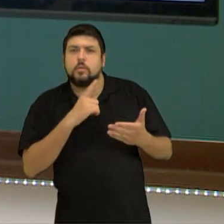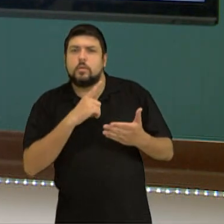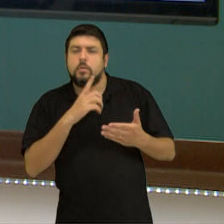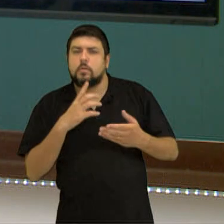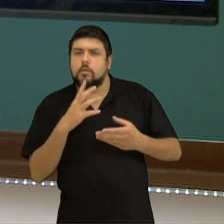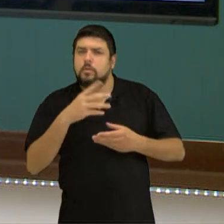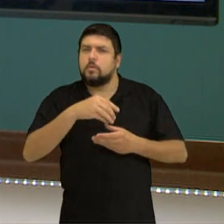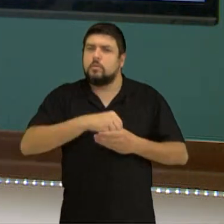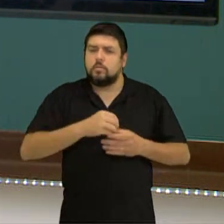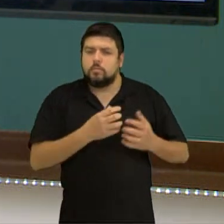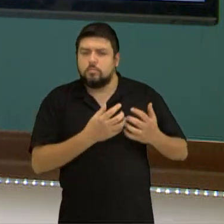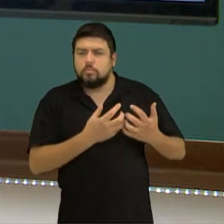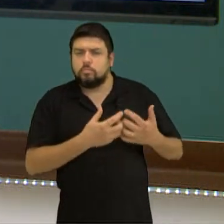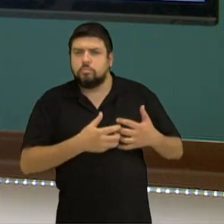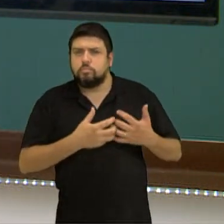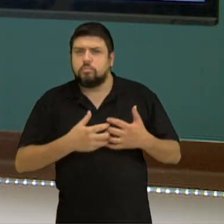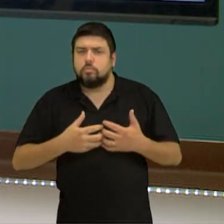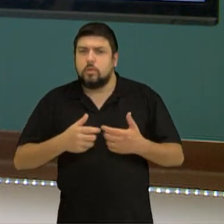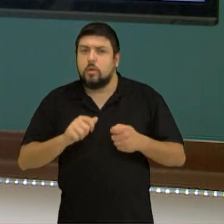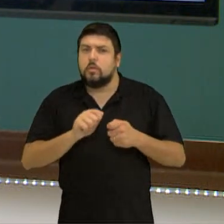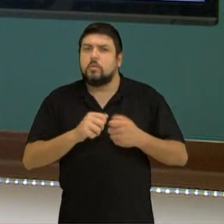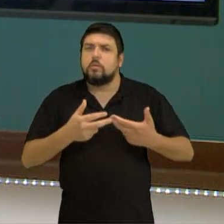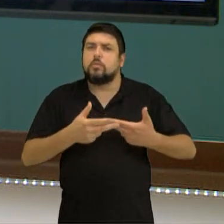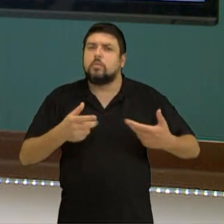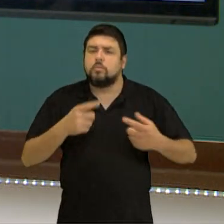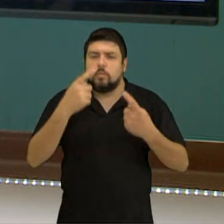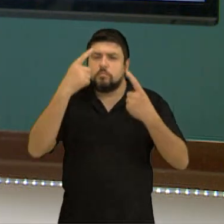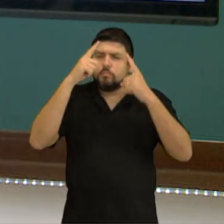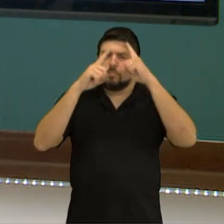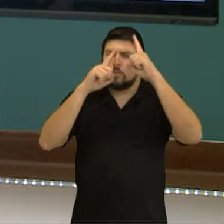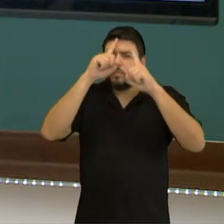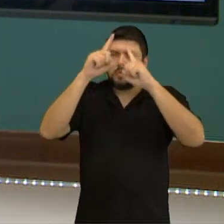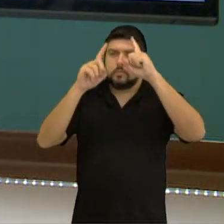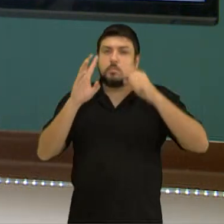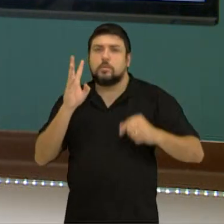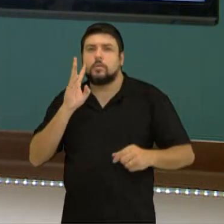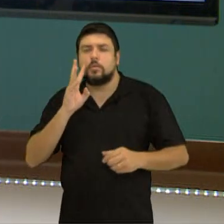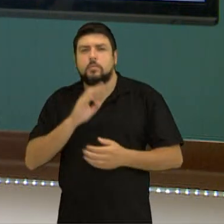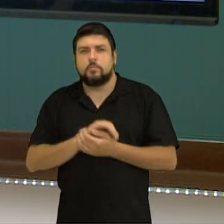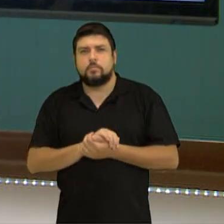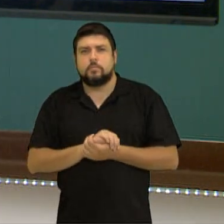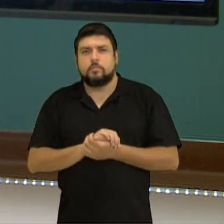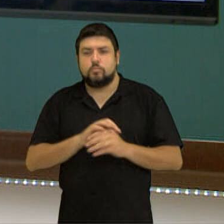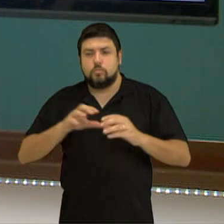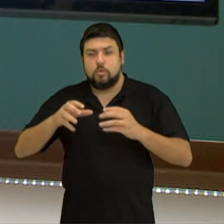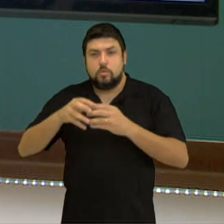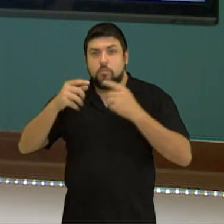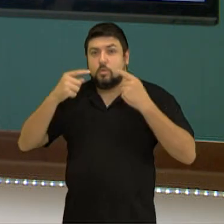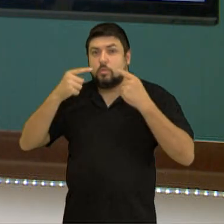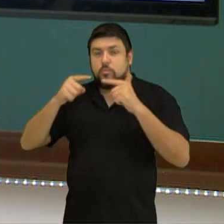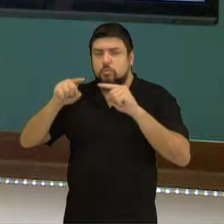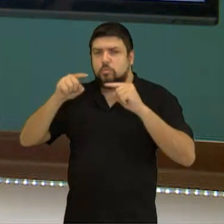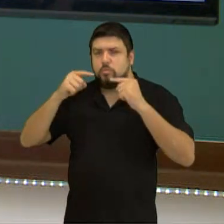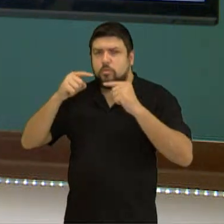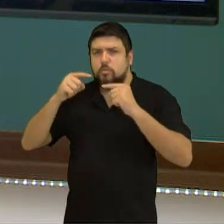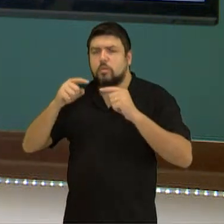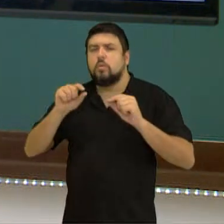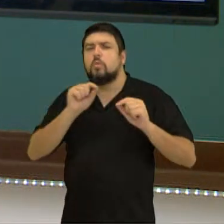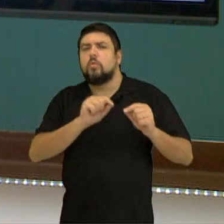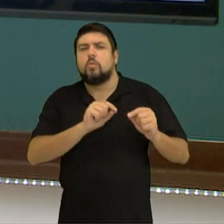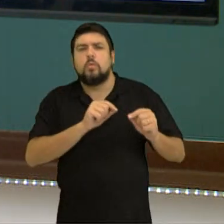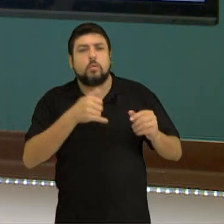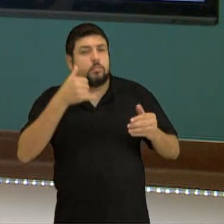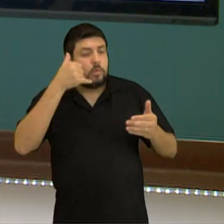para executar coisas criativas e legais. Os músicos descobriram que eles podem transformar os seus celulares em